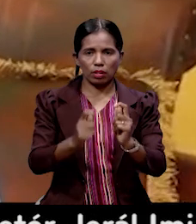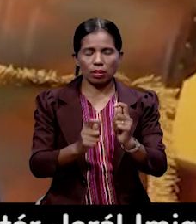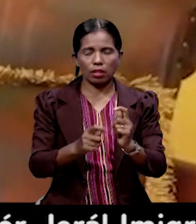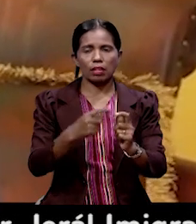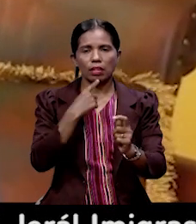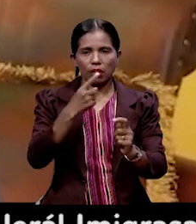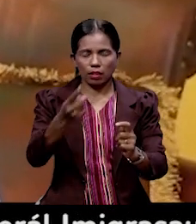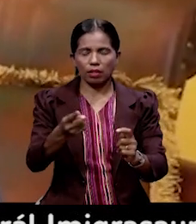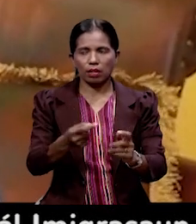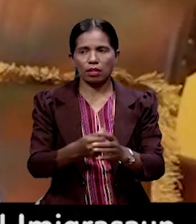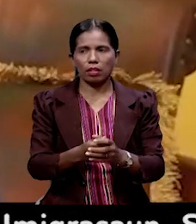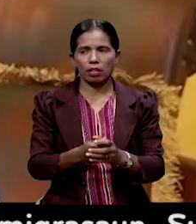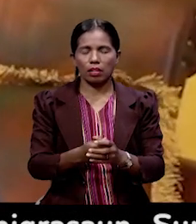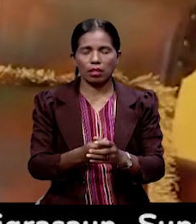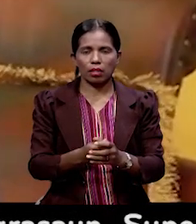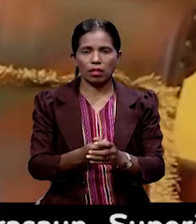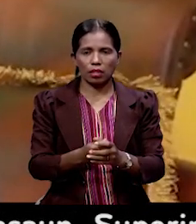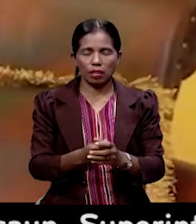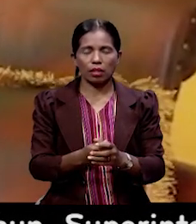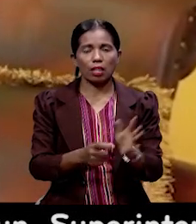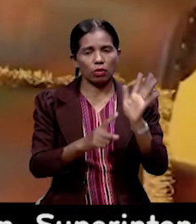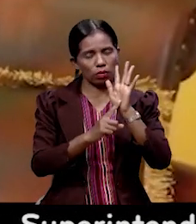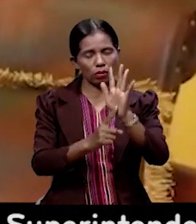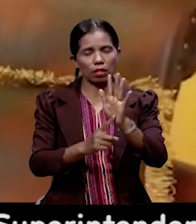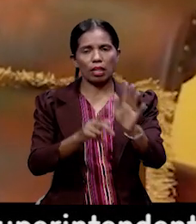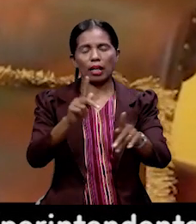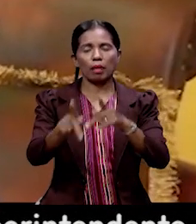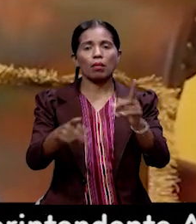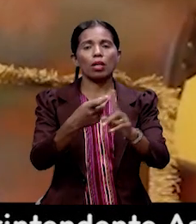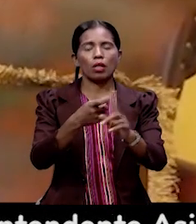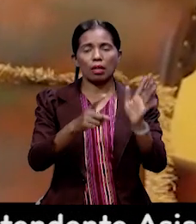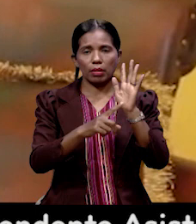considere kata fatu serne maioria testemunha husi